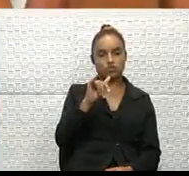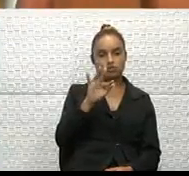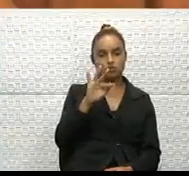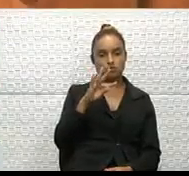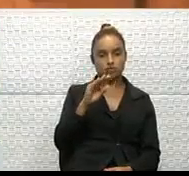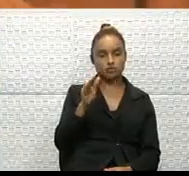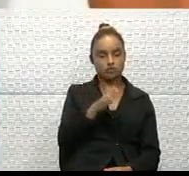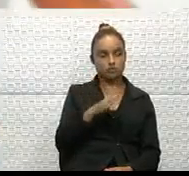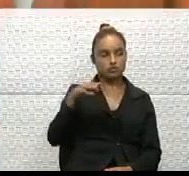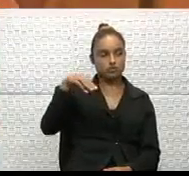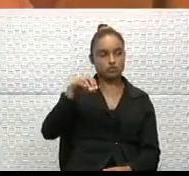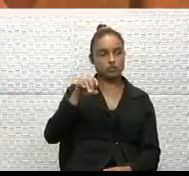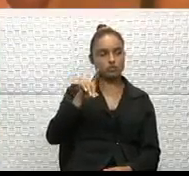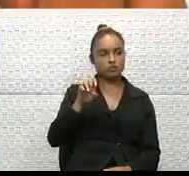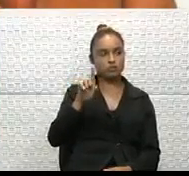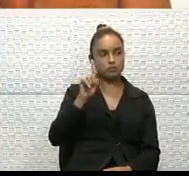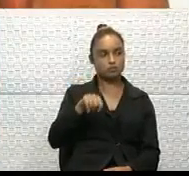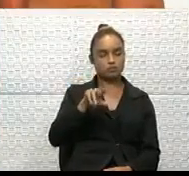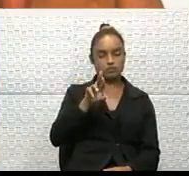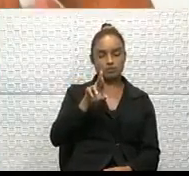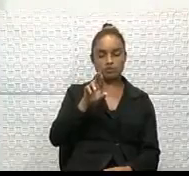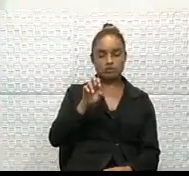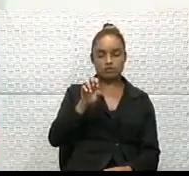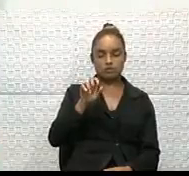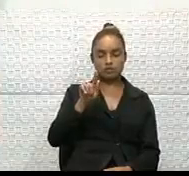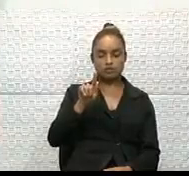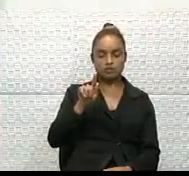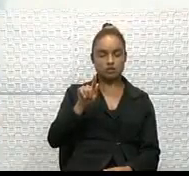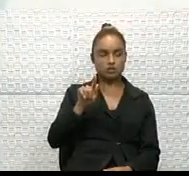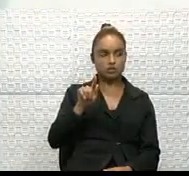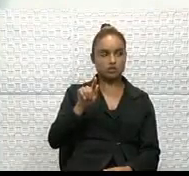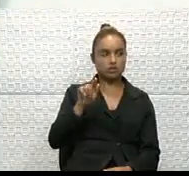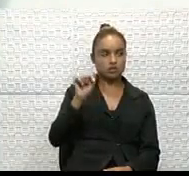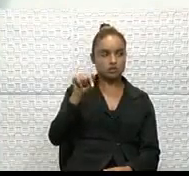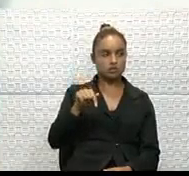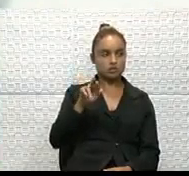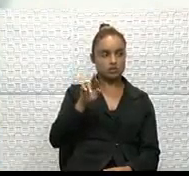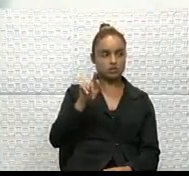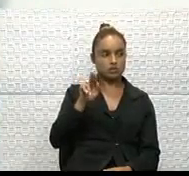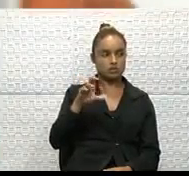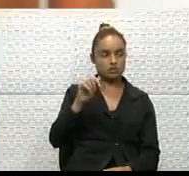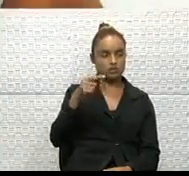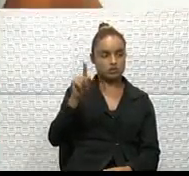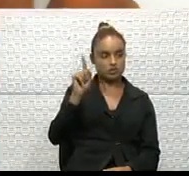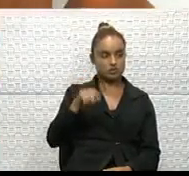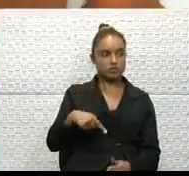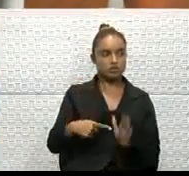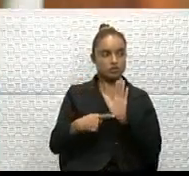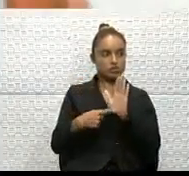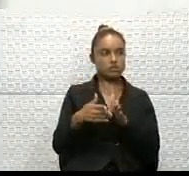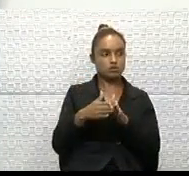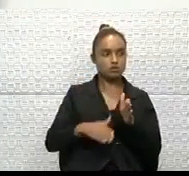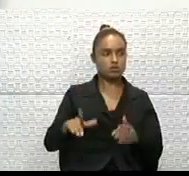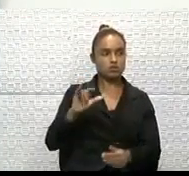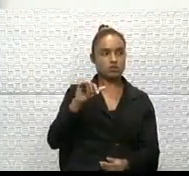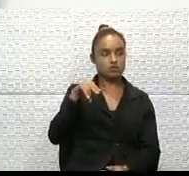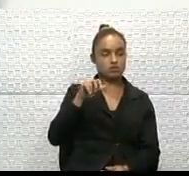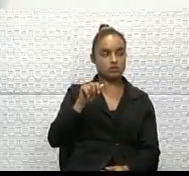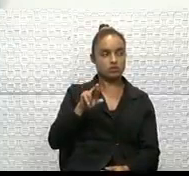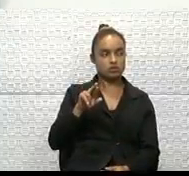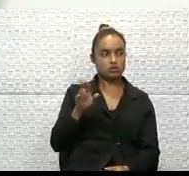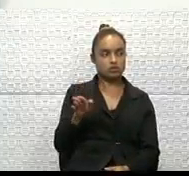só o Mod 3, Reg, que é de regressão. E aí serão apresentadas as opções linear, log e exponencial.